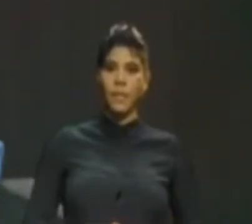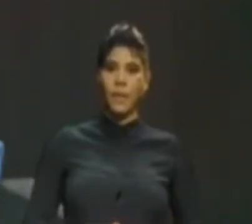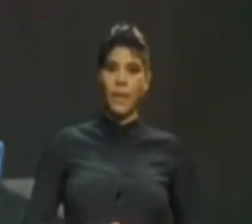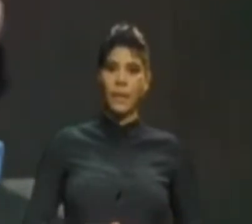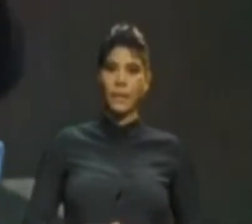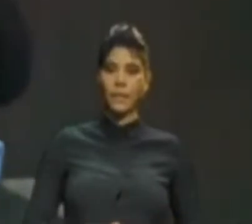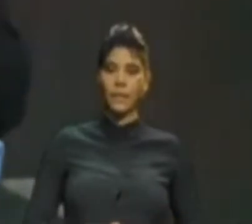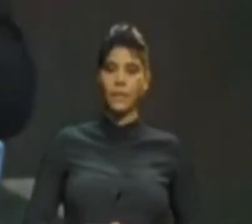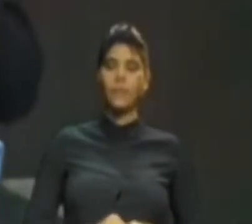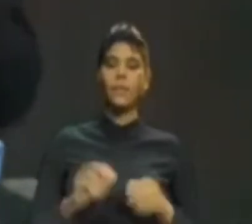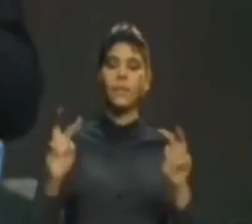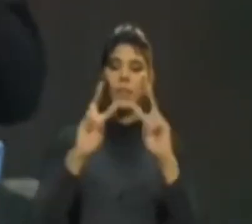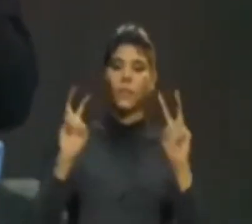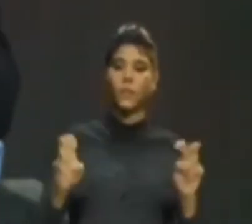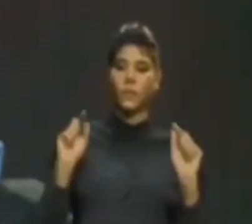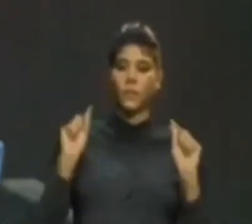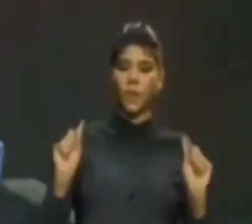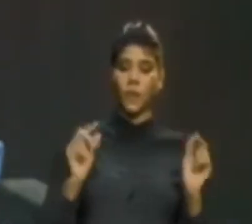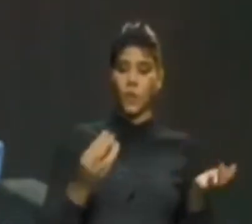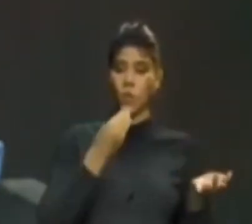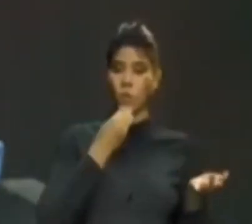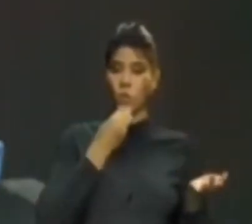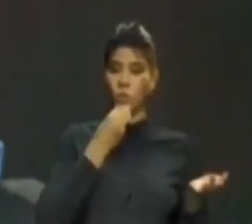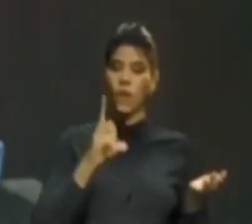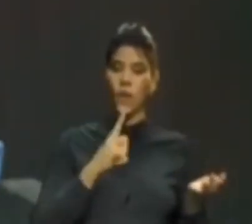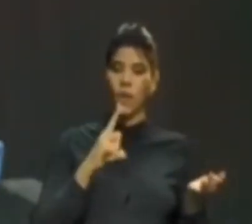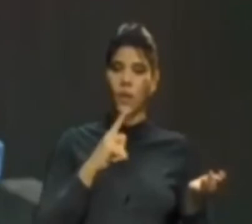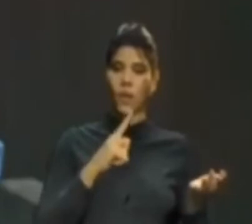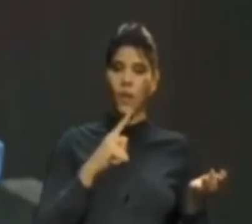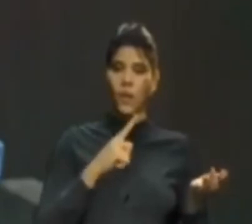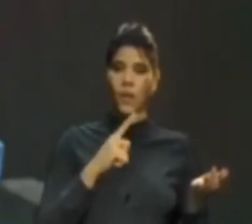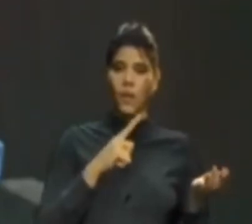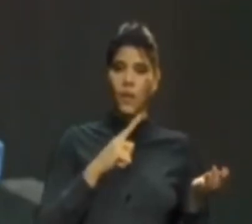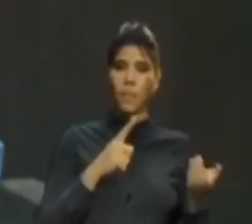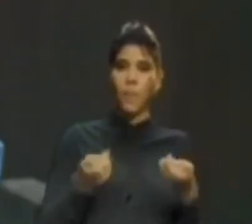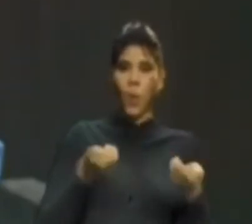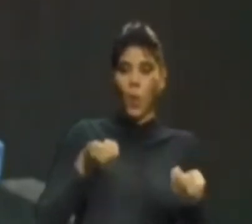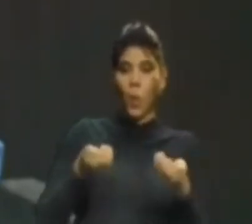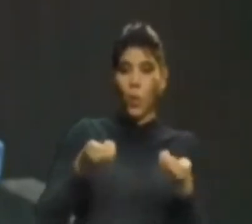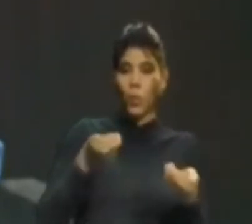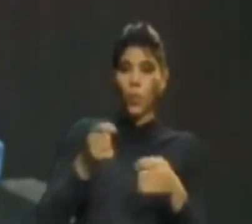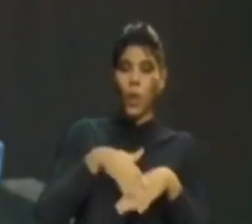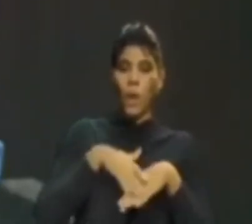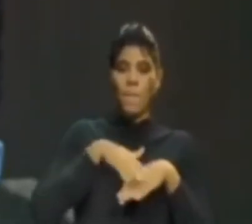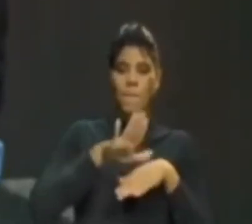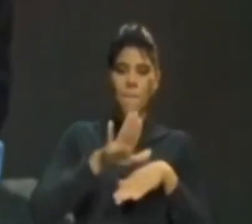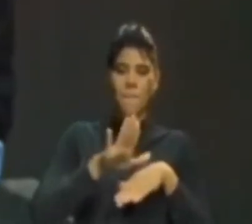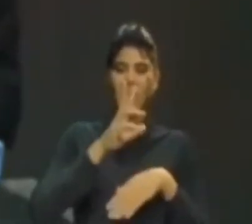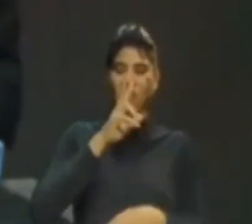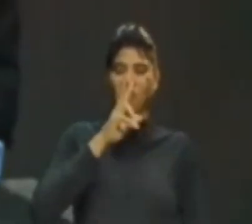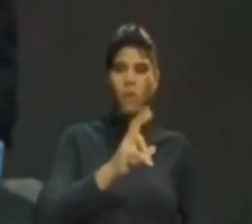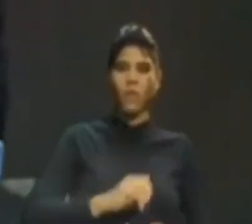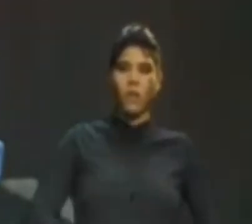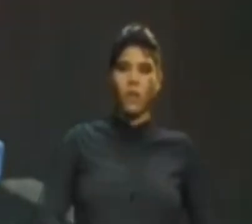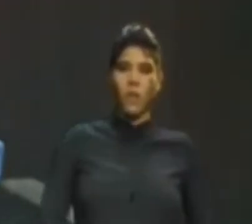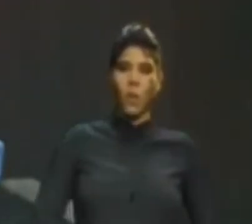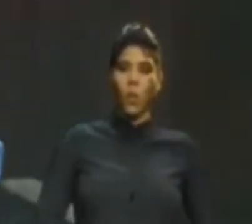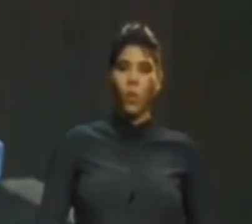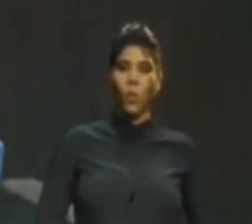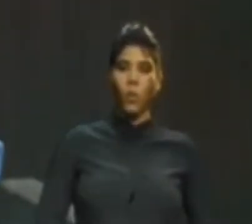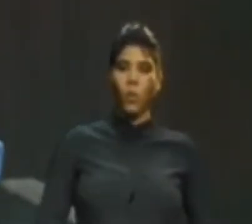sobre o qual deveriam haver controles cada vez mais robustos